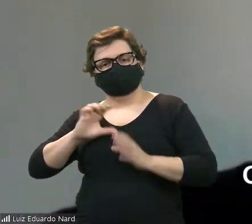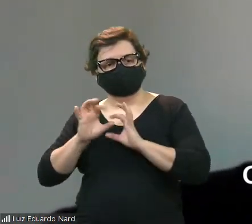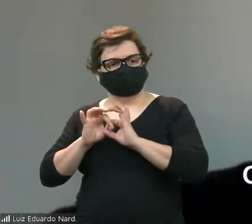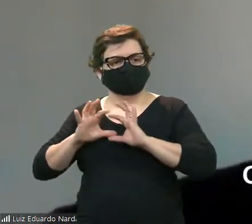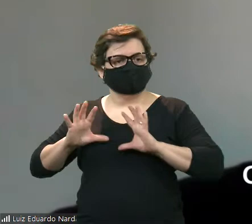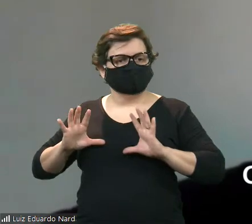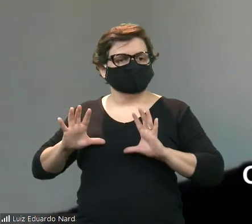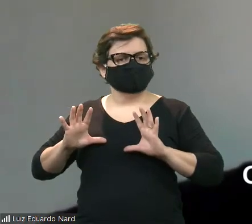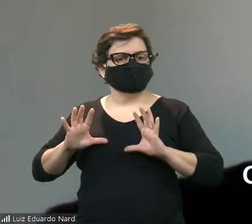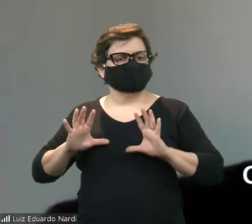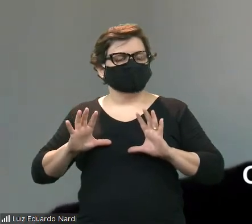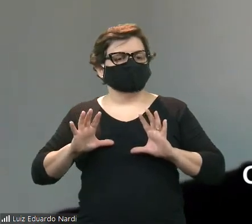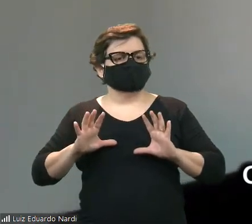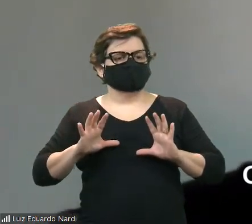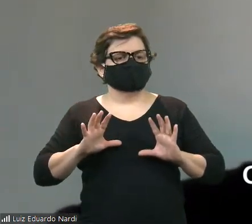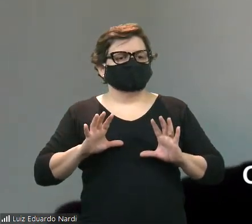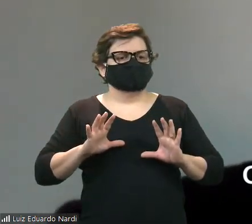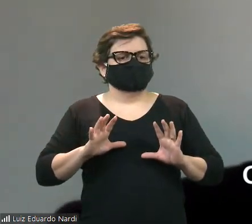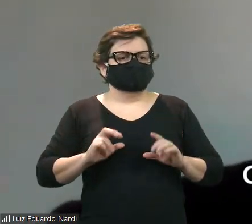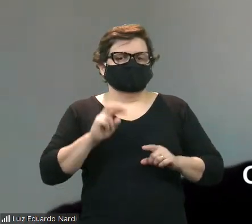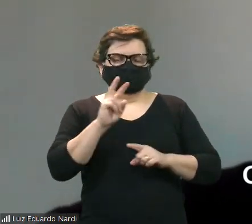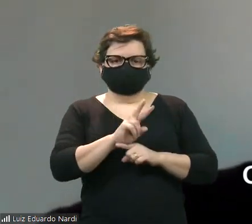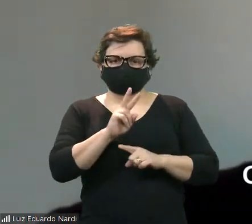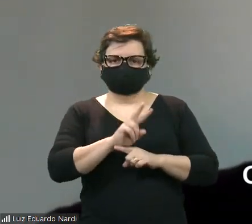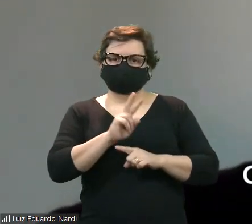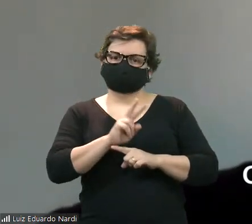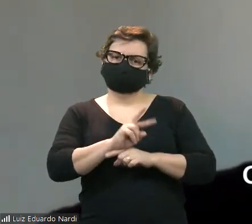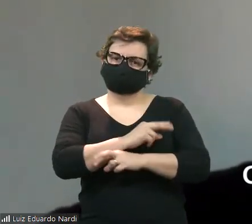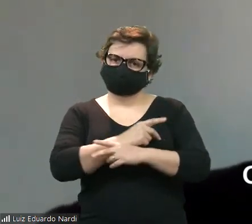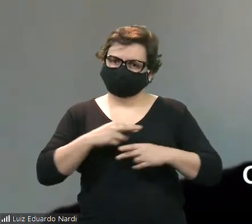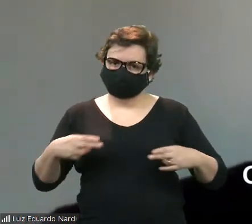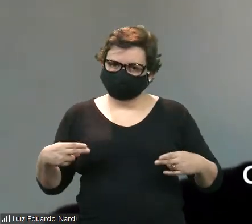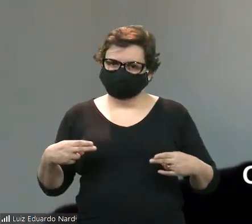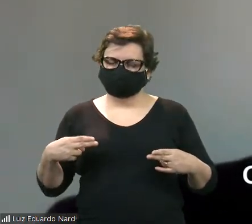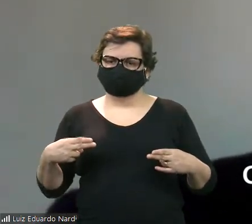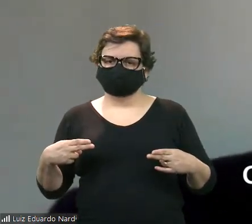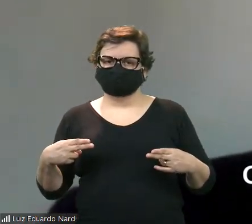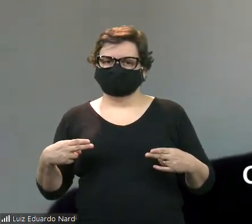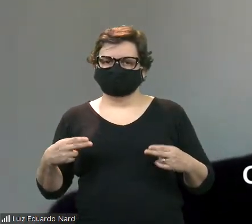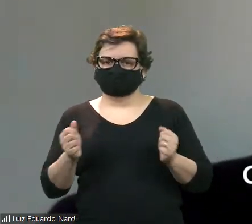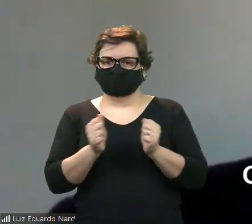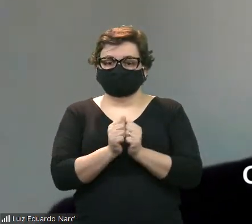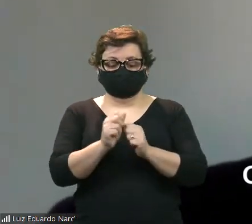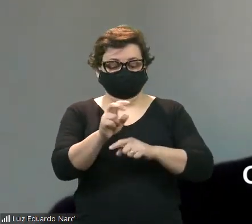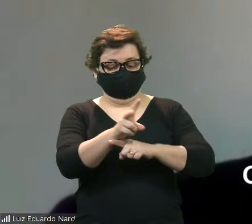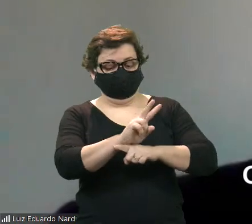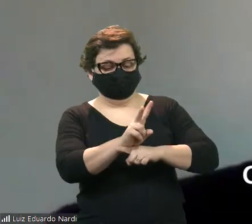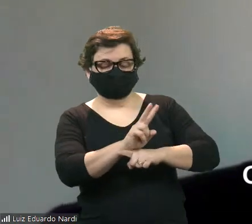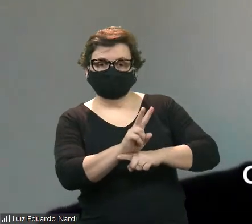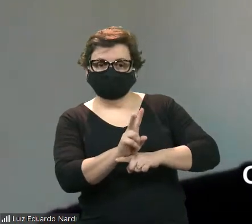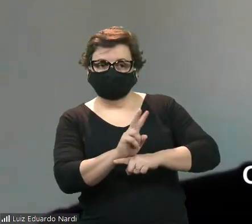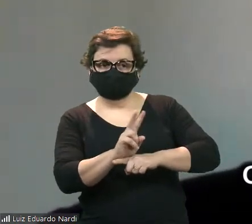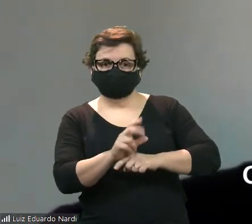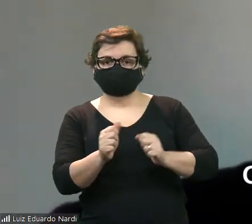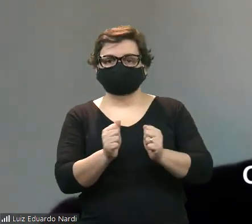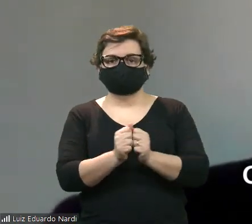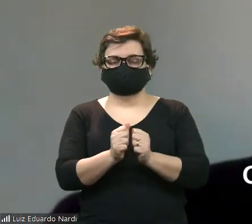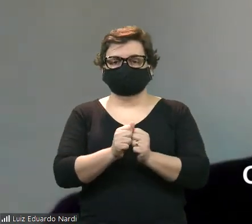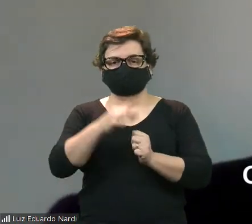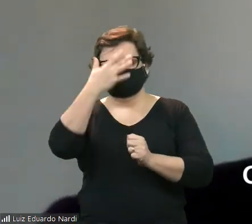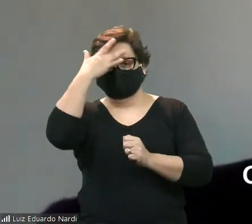tem autonomia de tratar das questões diretamente com os fiscais, com os